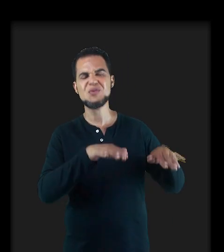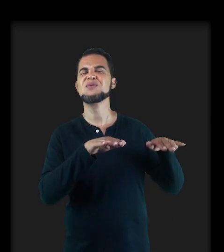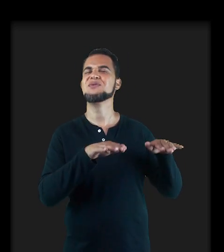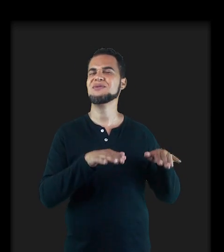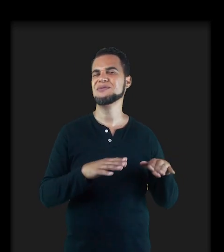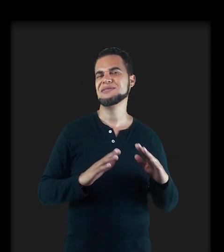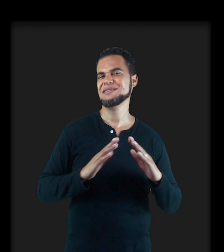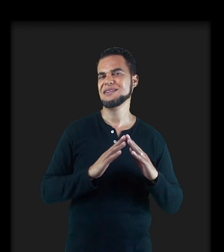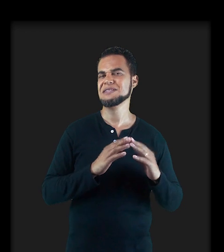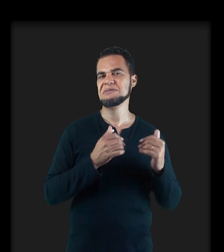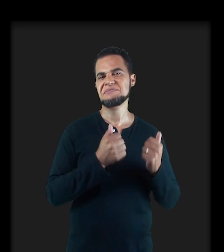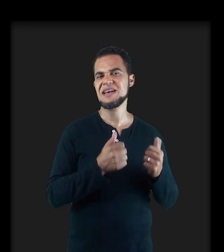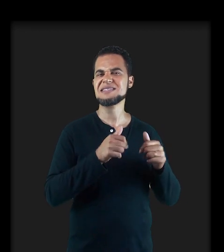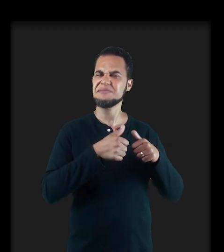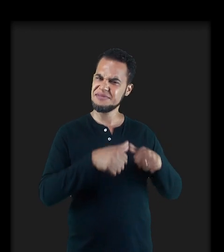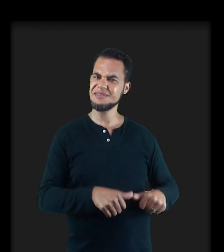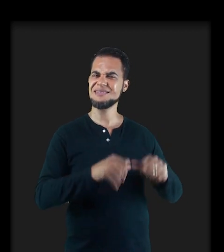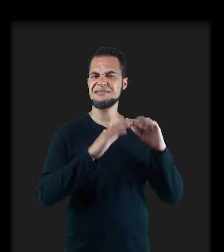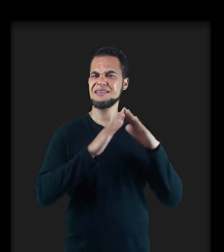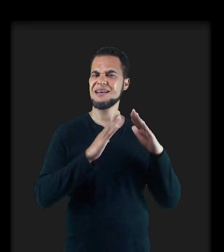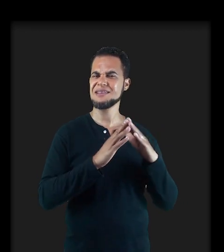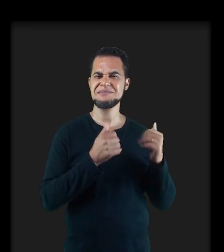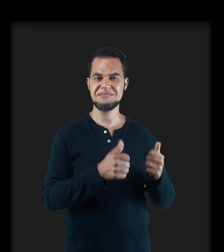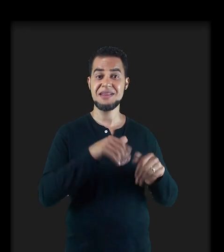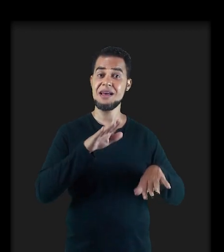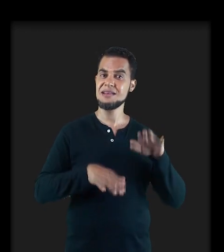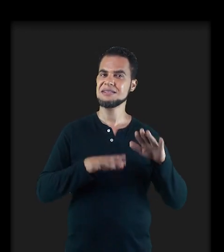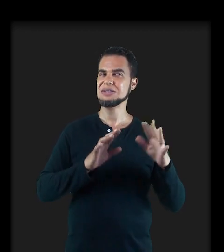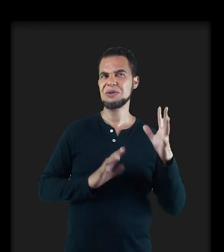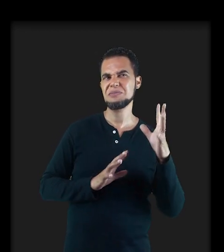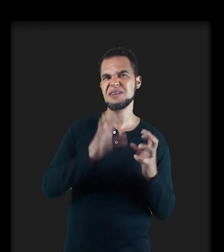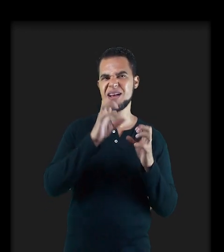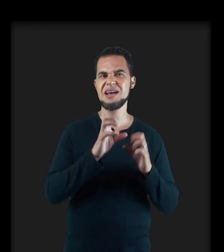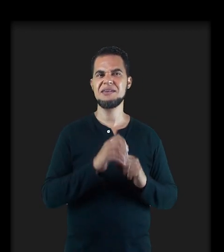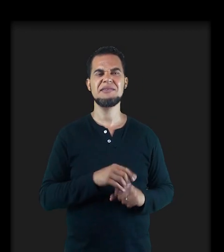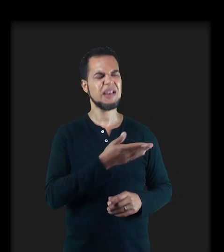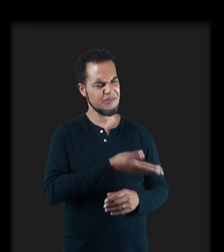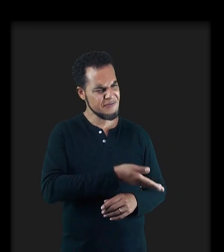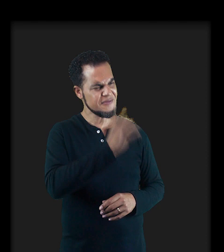andar saindo de casa, aí ficar todo tempo em casa. Tinha vezes que eu brigava assim,